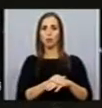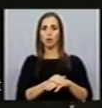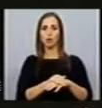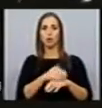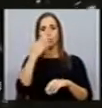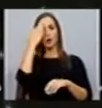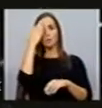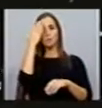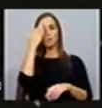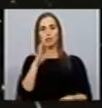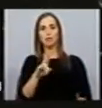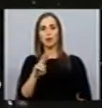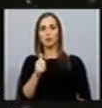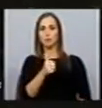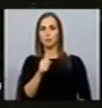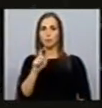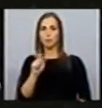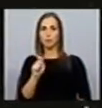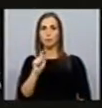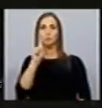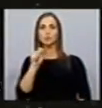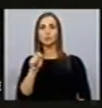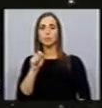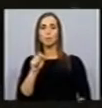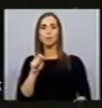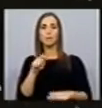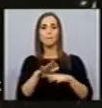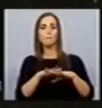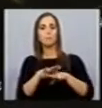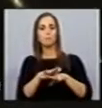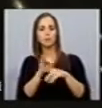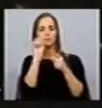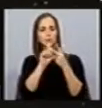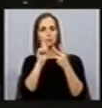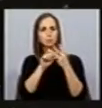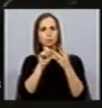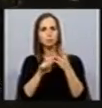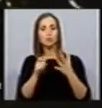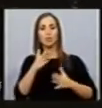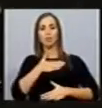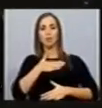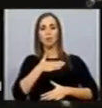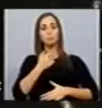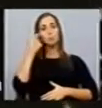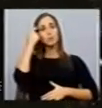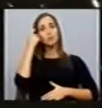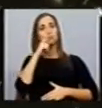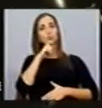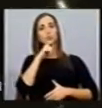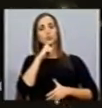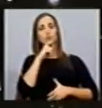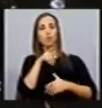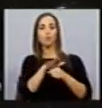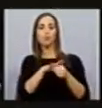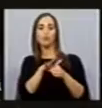capacidade do Hubble, mas também a modelos matemáticos cada vez mais precisos e que nos deixam especular de uma maneira cientificamente muito